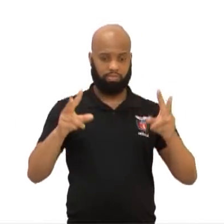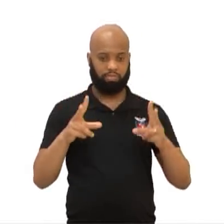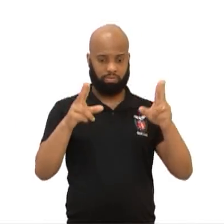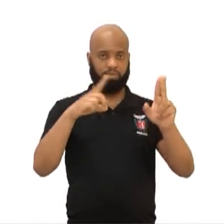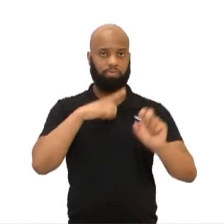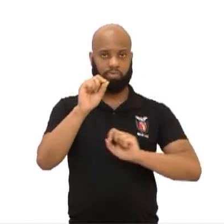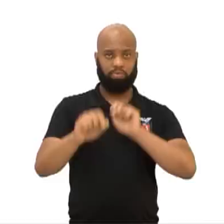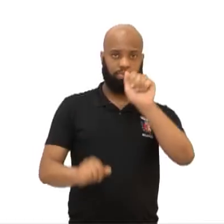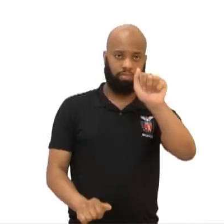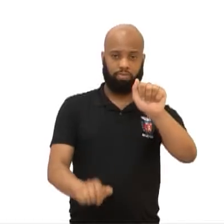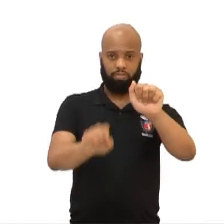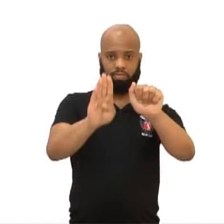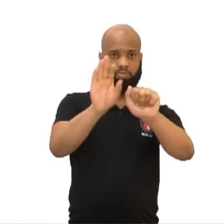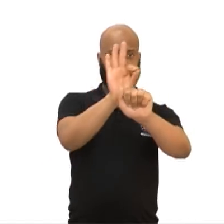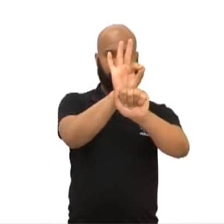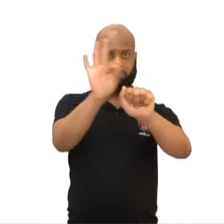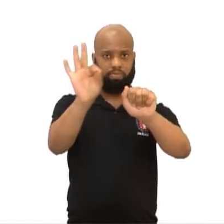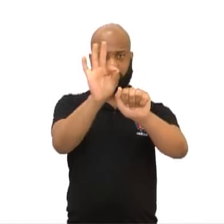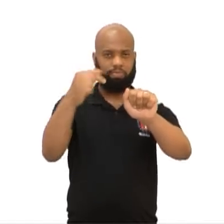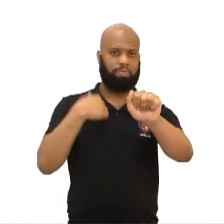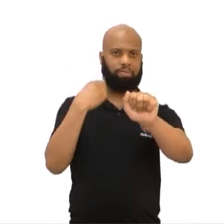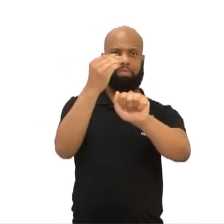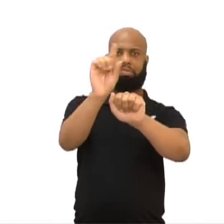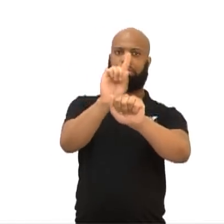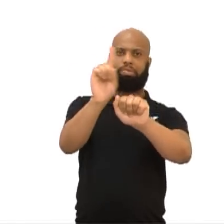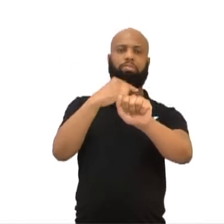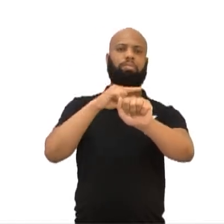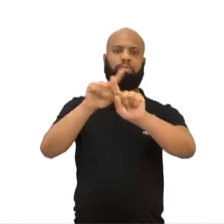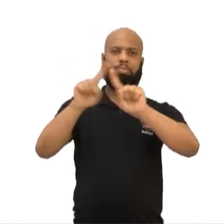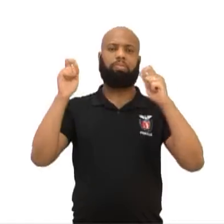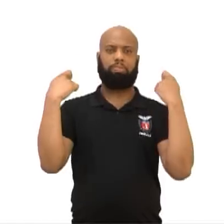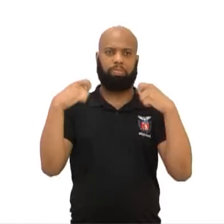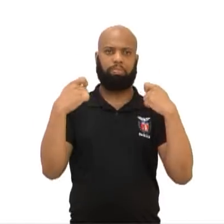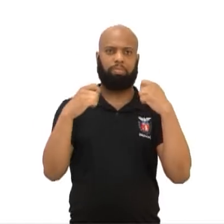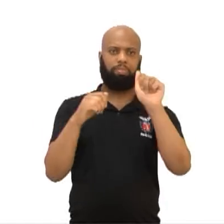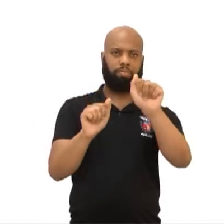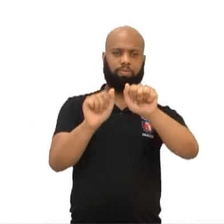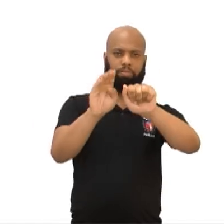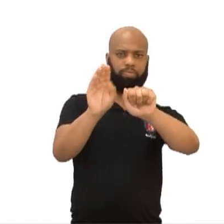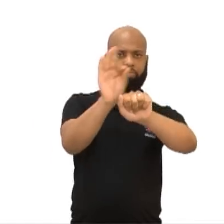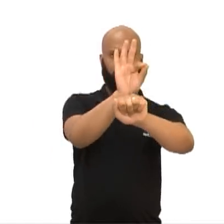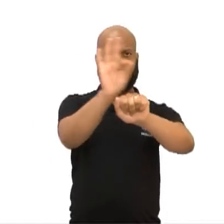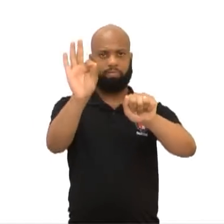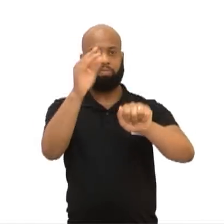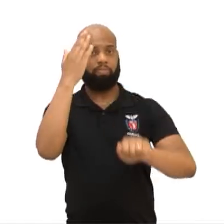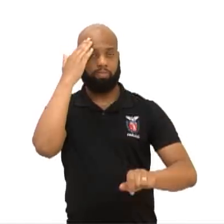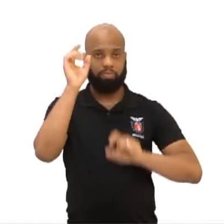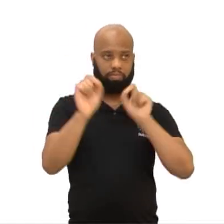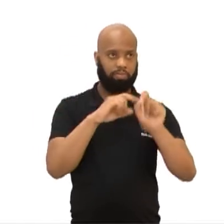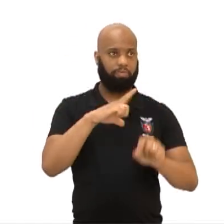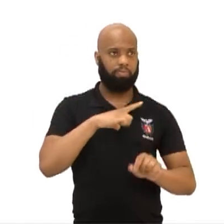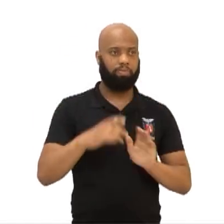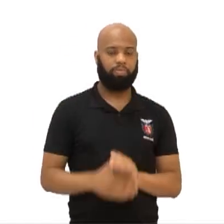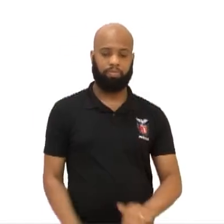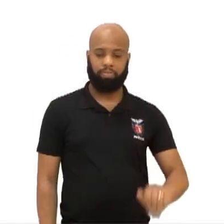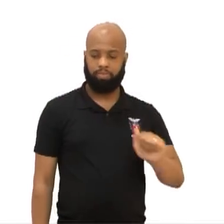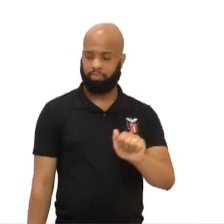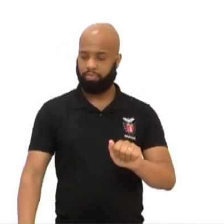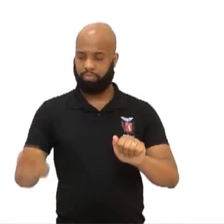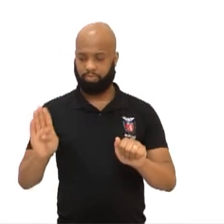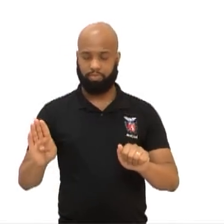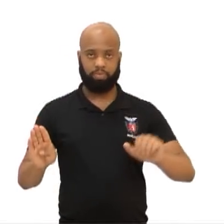em cima que a prof acabou esquecendo de pôr, tá? Sabendo que as medidas dos segmentos